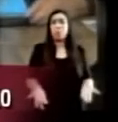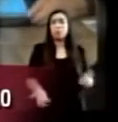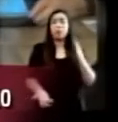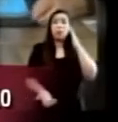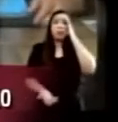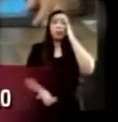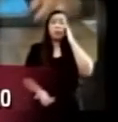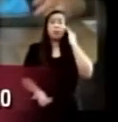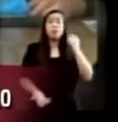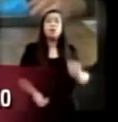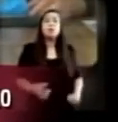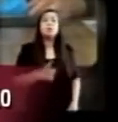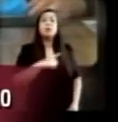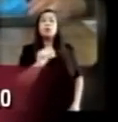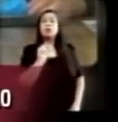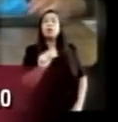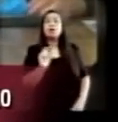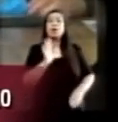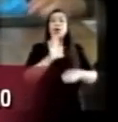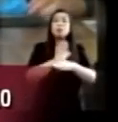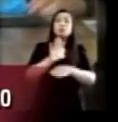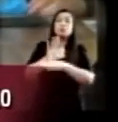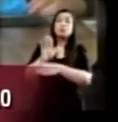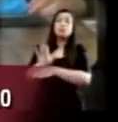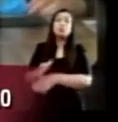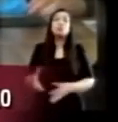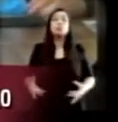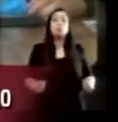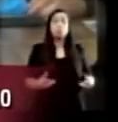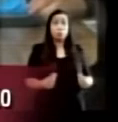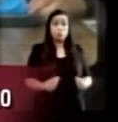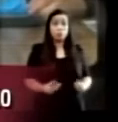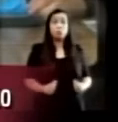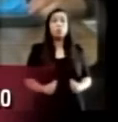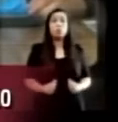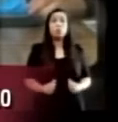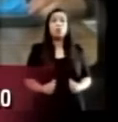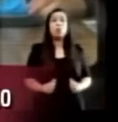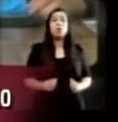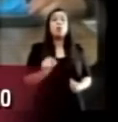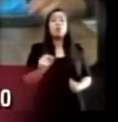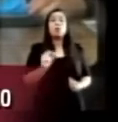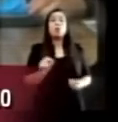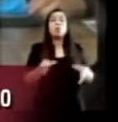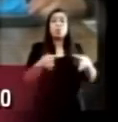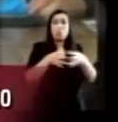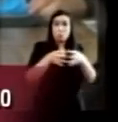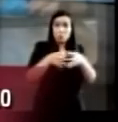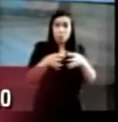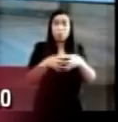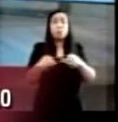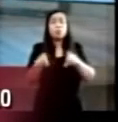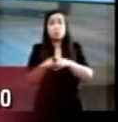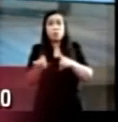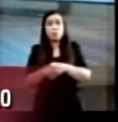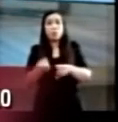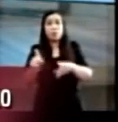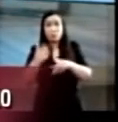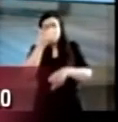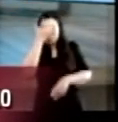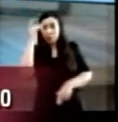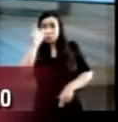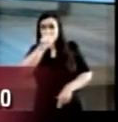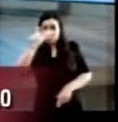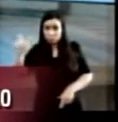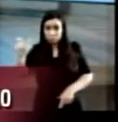qualificado, tem colaborado bastante com o comitê e com a população. Nós